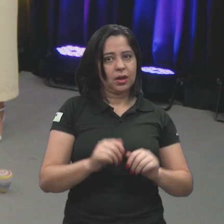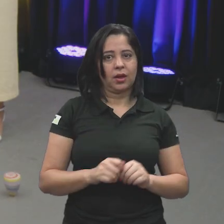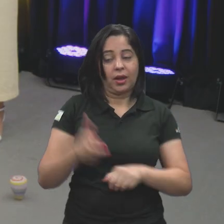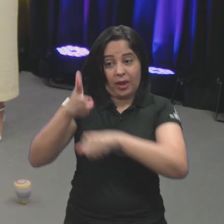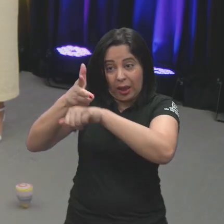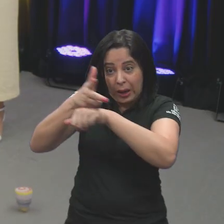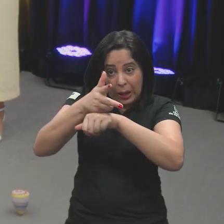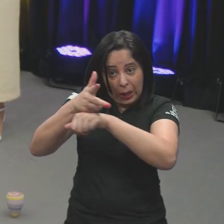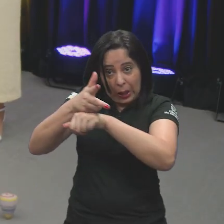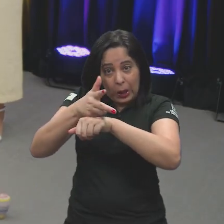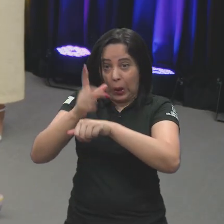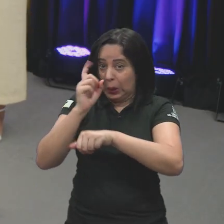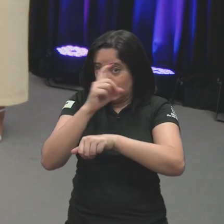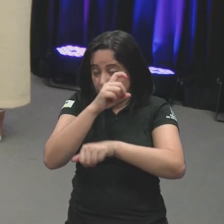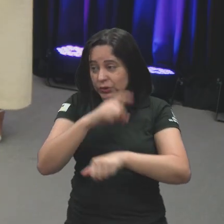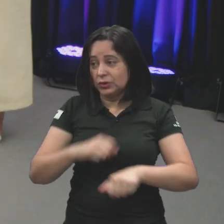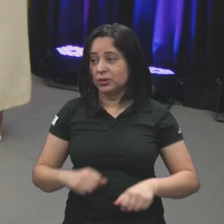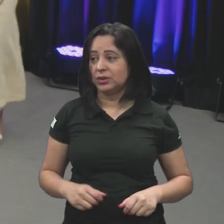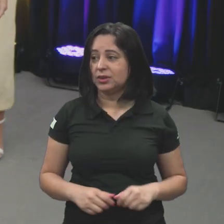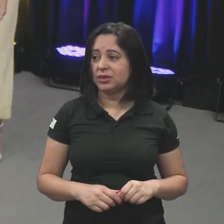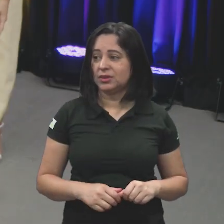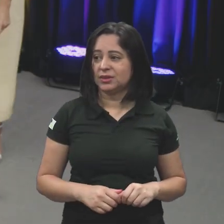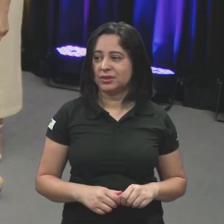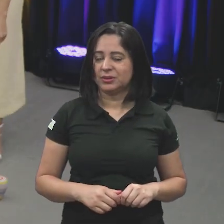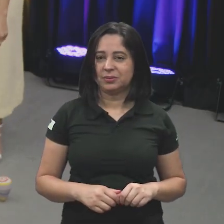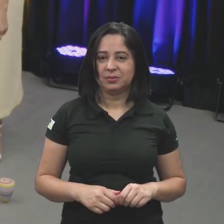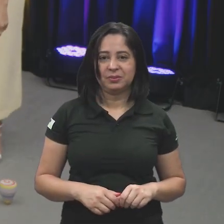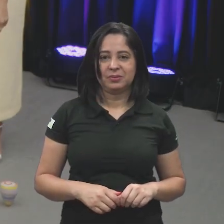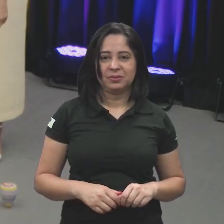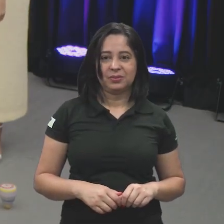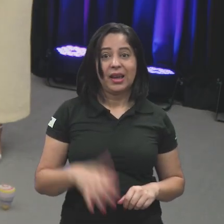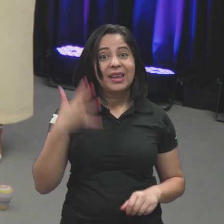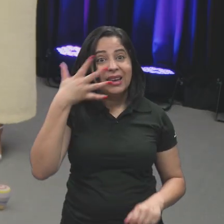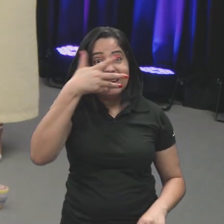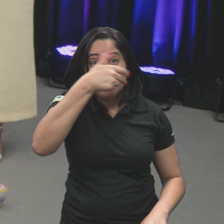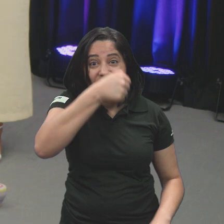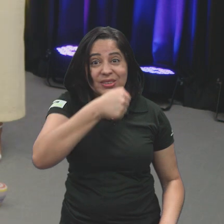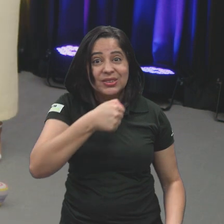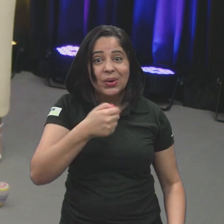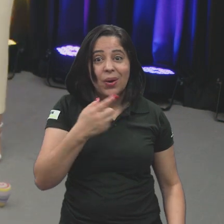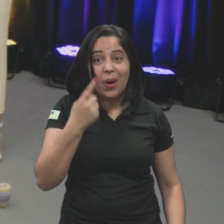aí. Muito E bom. Olha que lindo, gente.